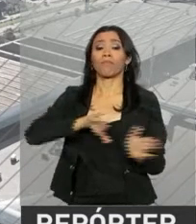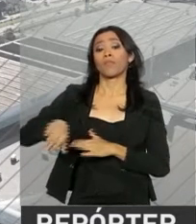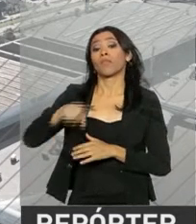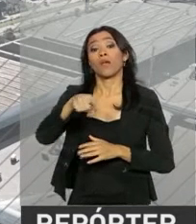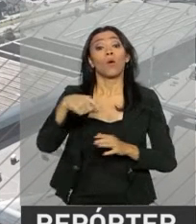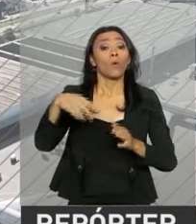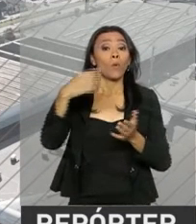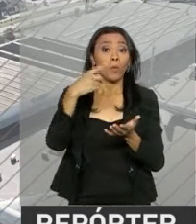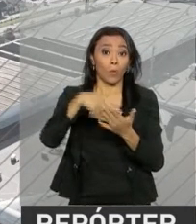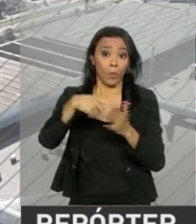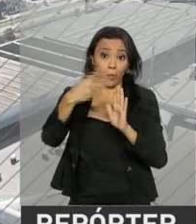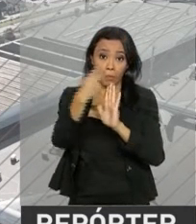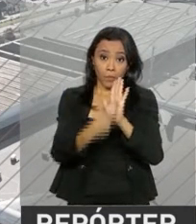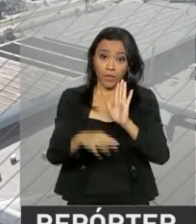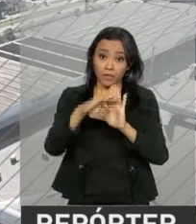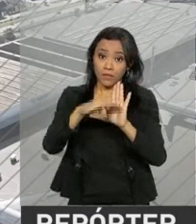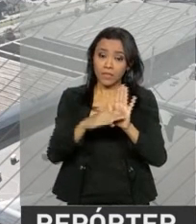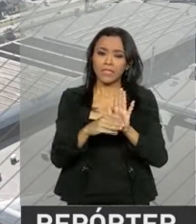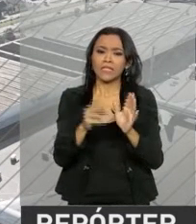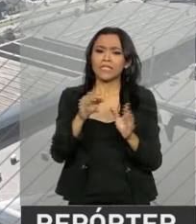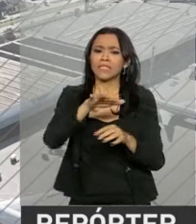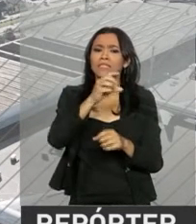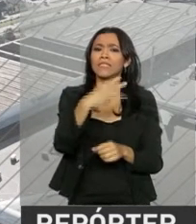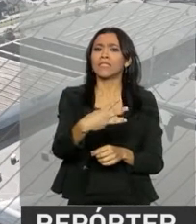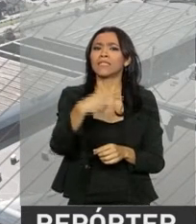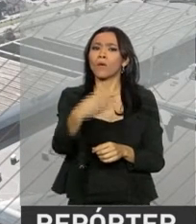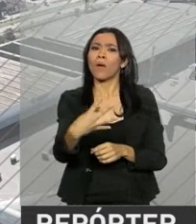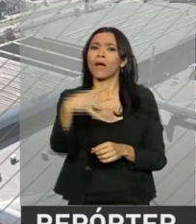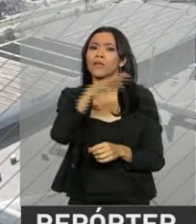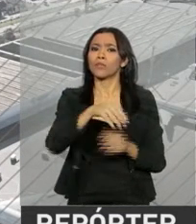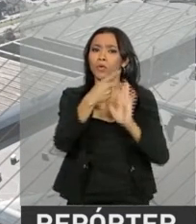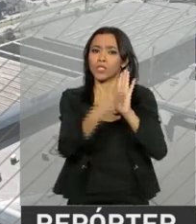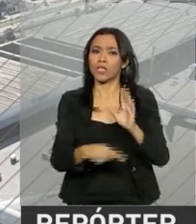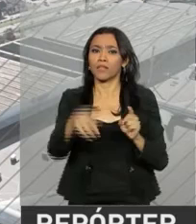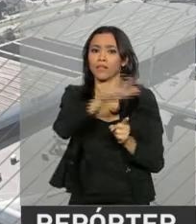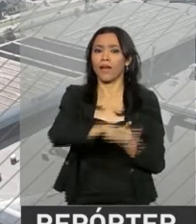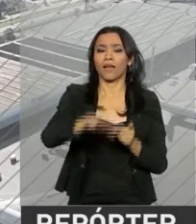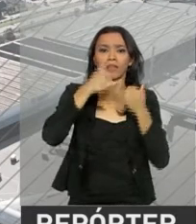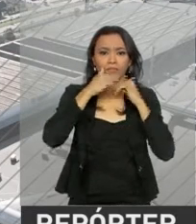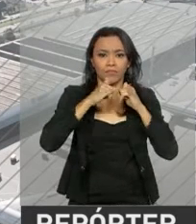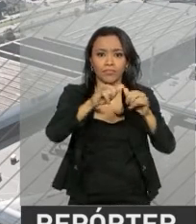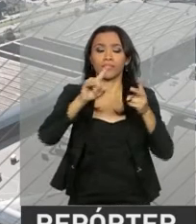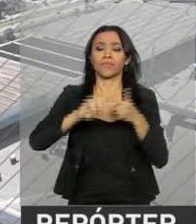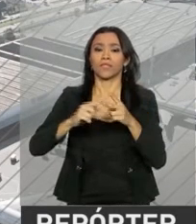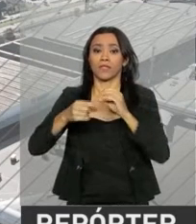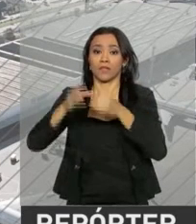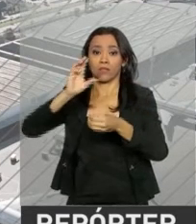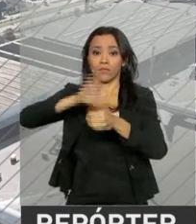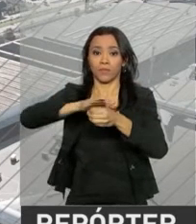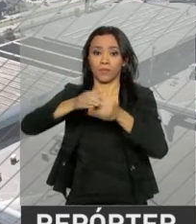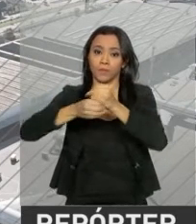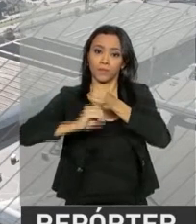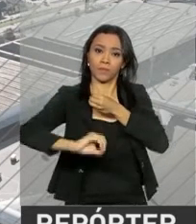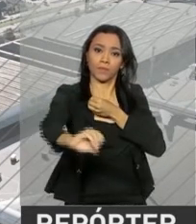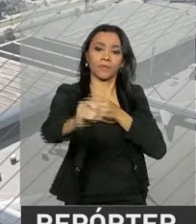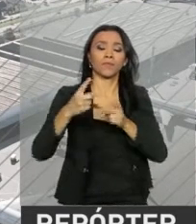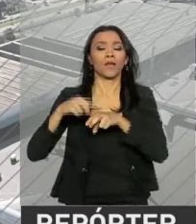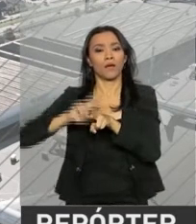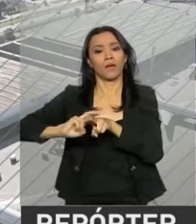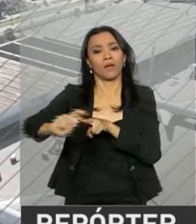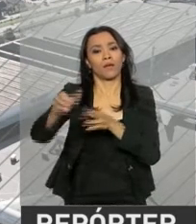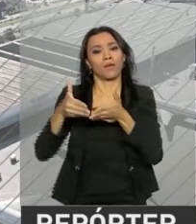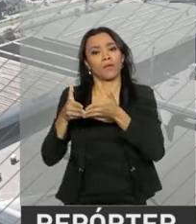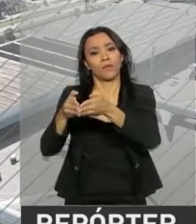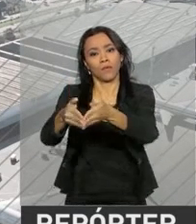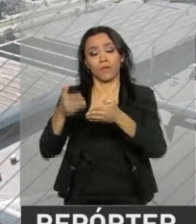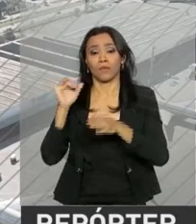ou venda de 34 projetos nas áreas de energia, água, tratamento de esgoto, aeroportos, rodovias,